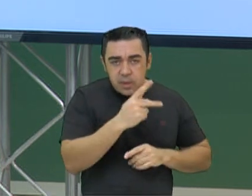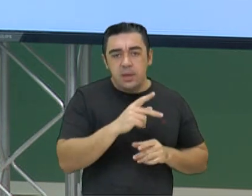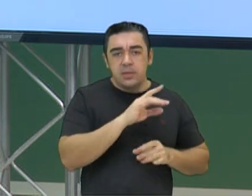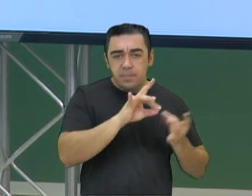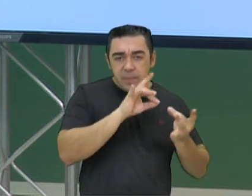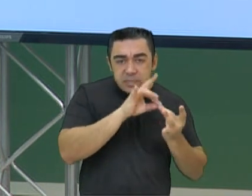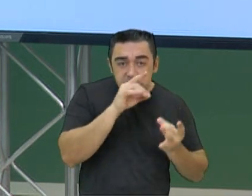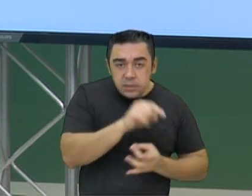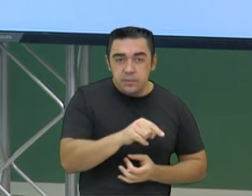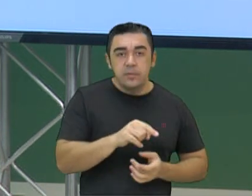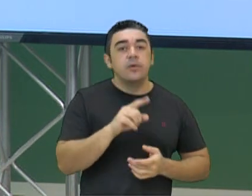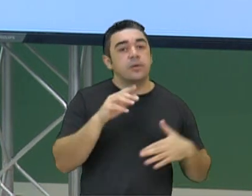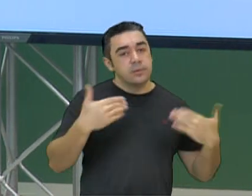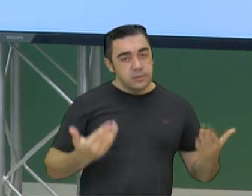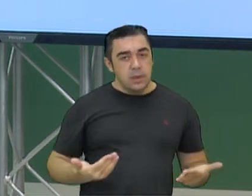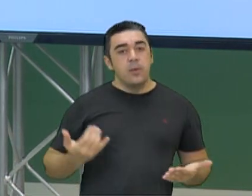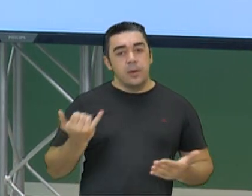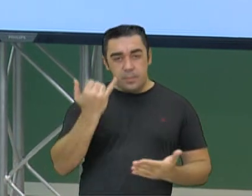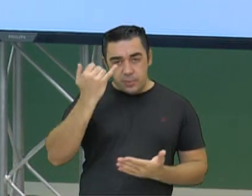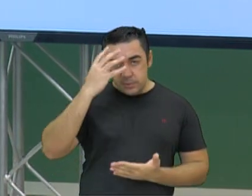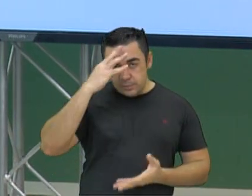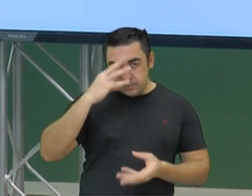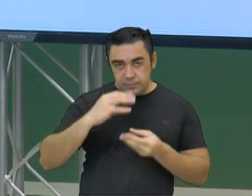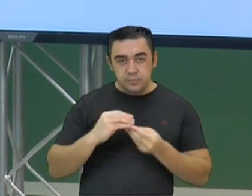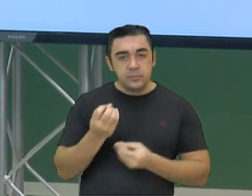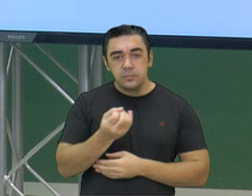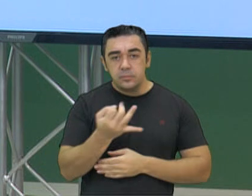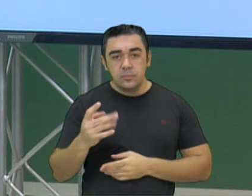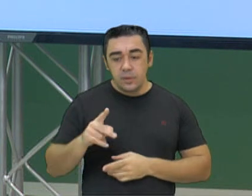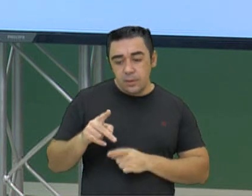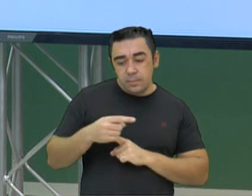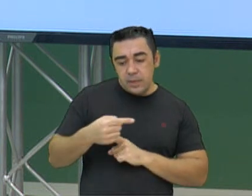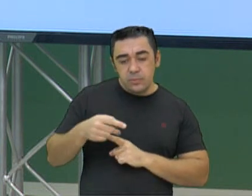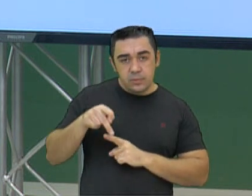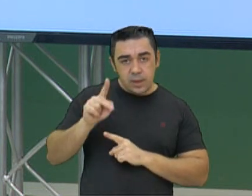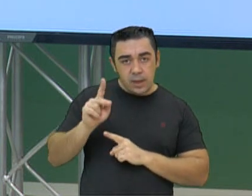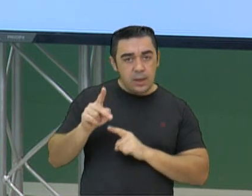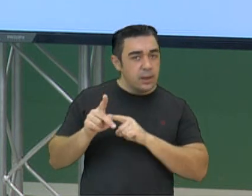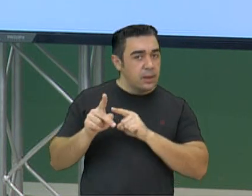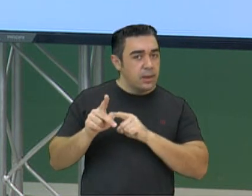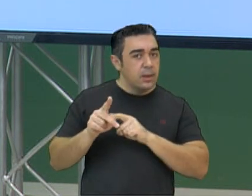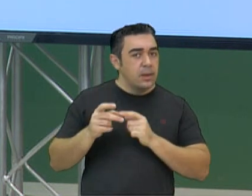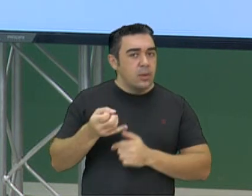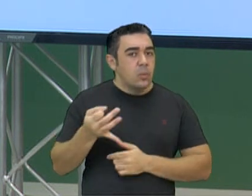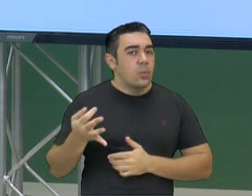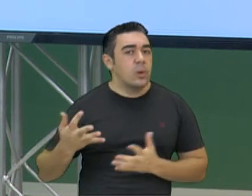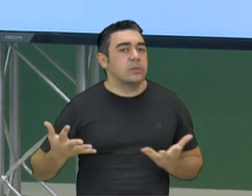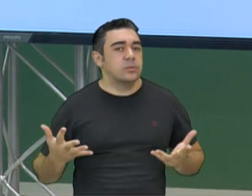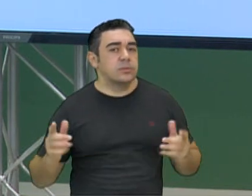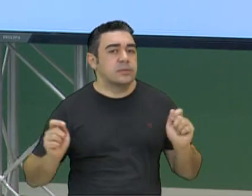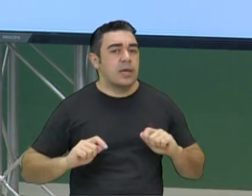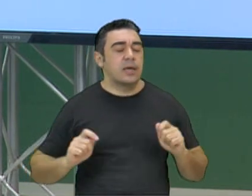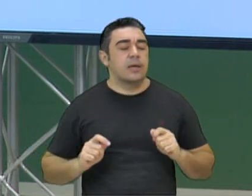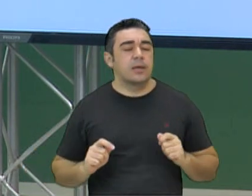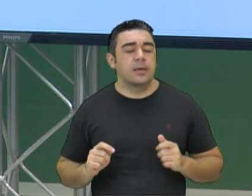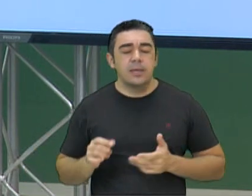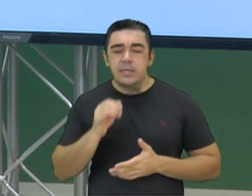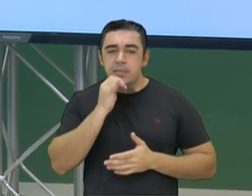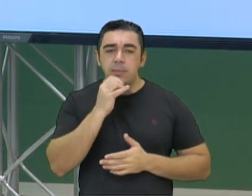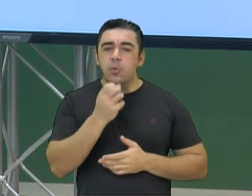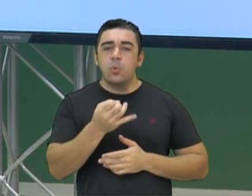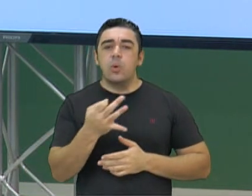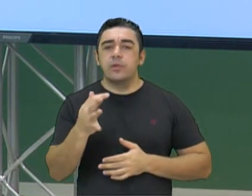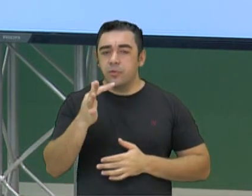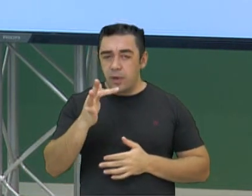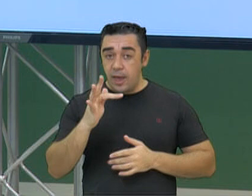Beleza? Então, é uma propriedade bem importante aí, essa constante elástica, certo? Que ela representa quanto de força